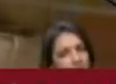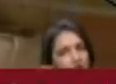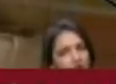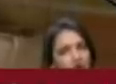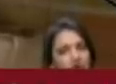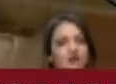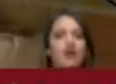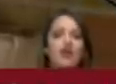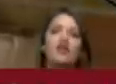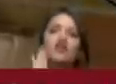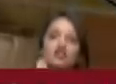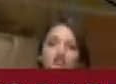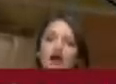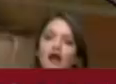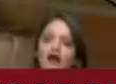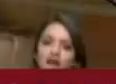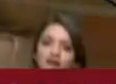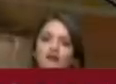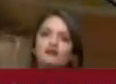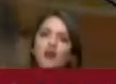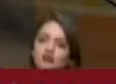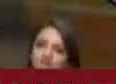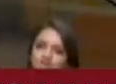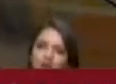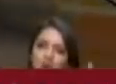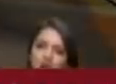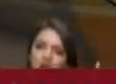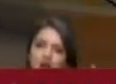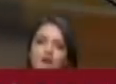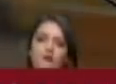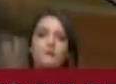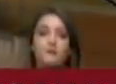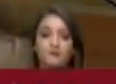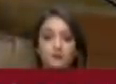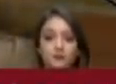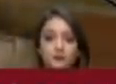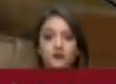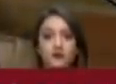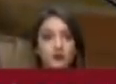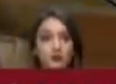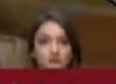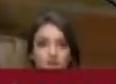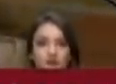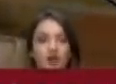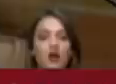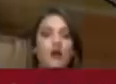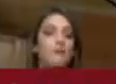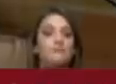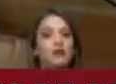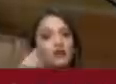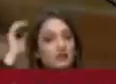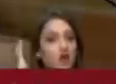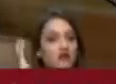de uma certa forma, proteger o legado do Daniel e proteger o mandato do Daniel, mas, por outro lado,